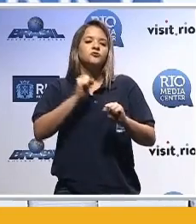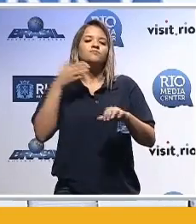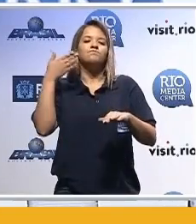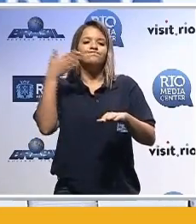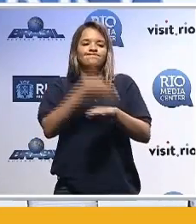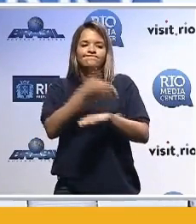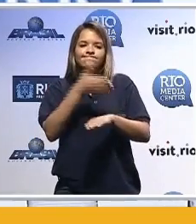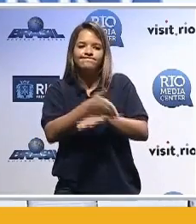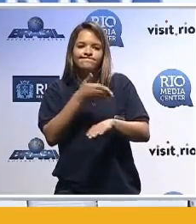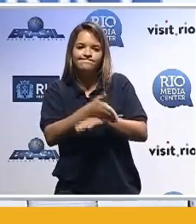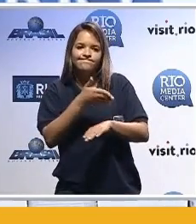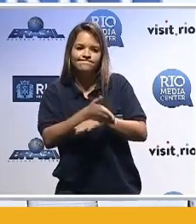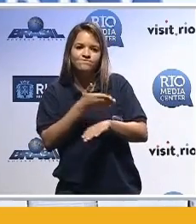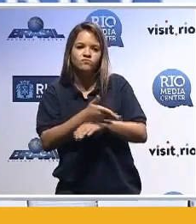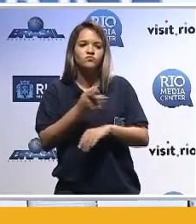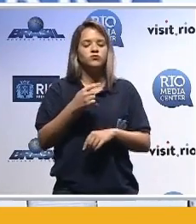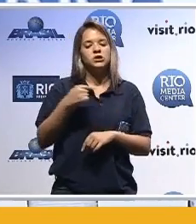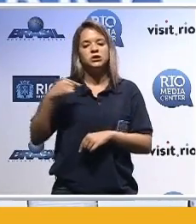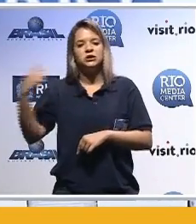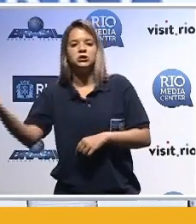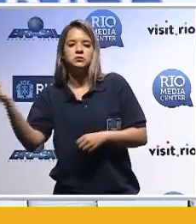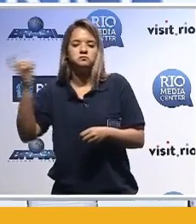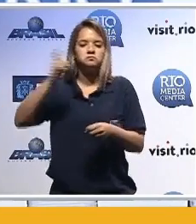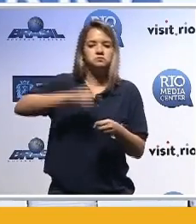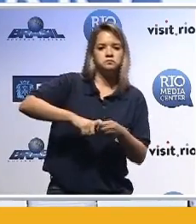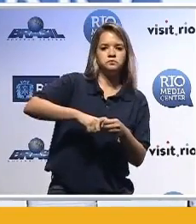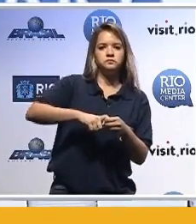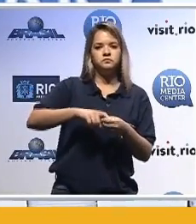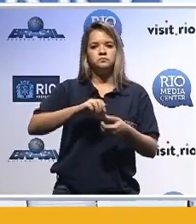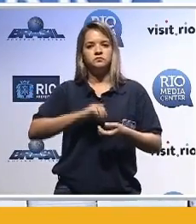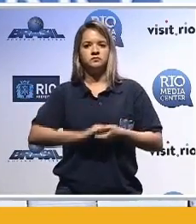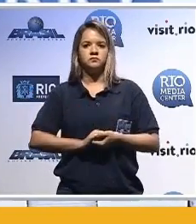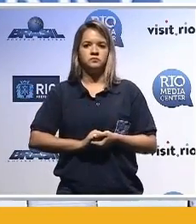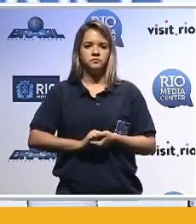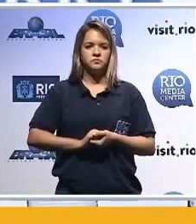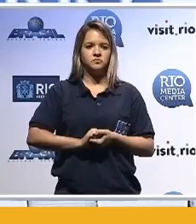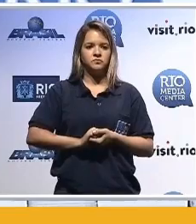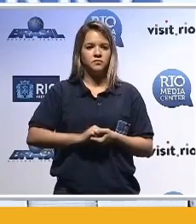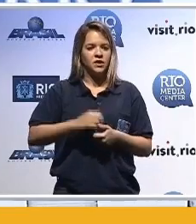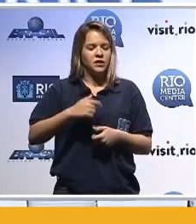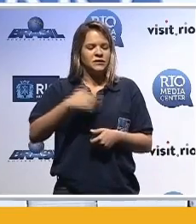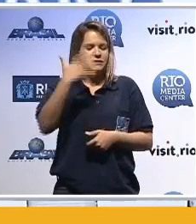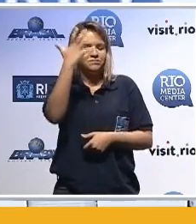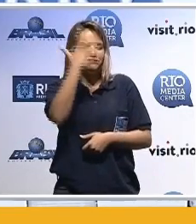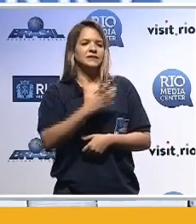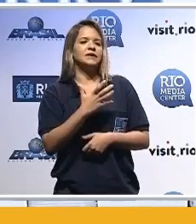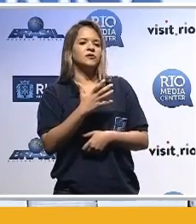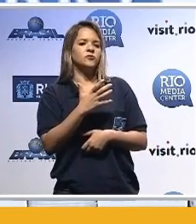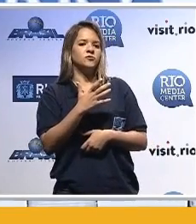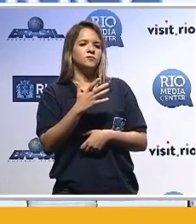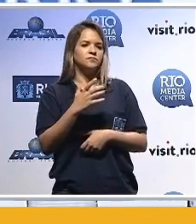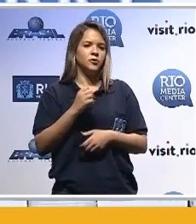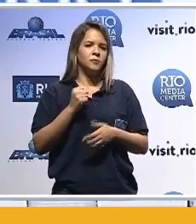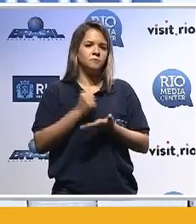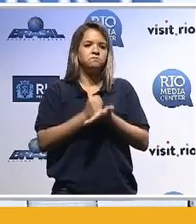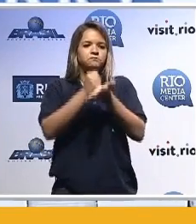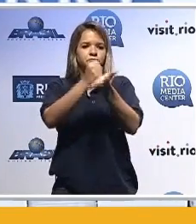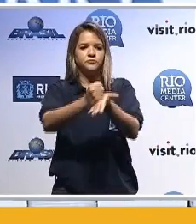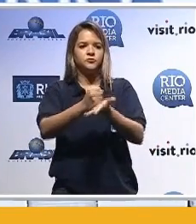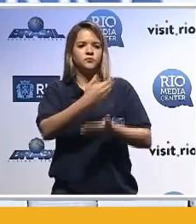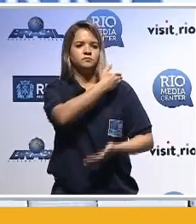se locomover. Agora, eu vou, honestamente, a gente tem apoiado o governo lá da